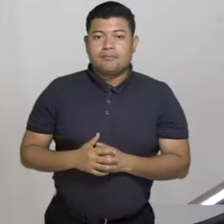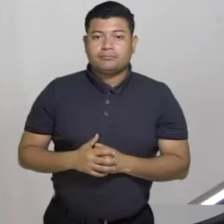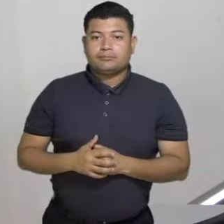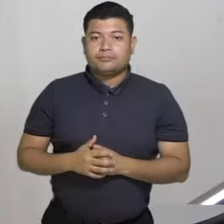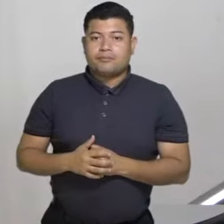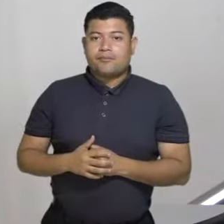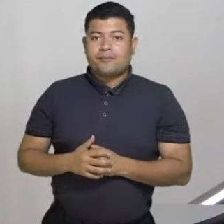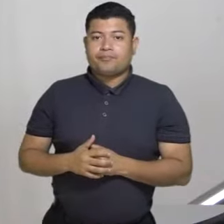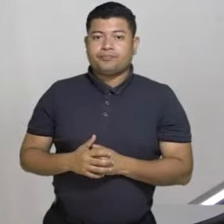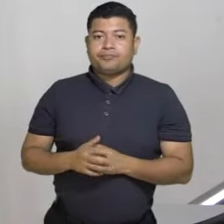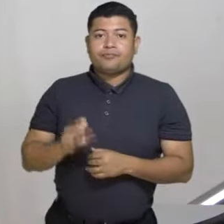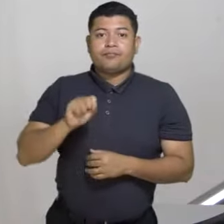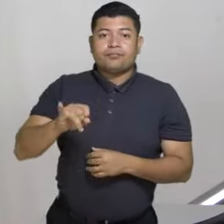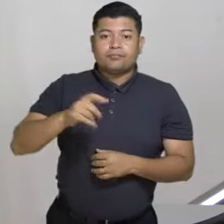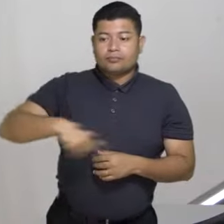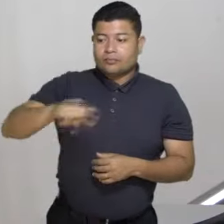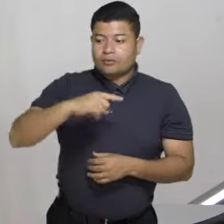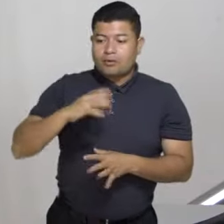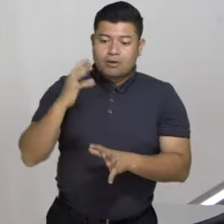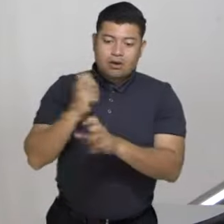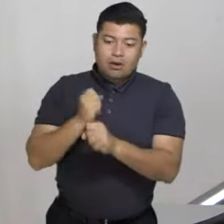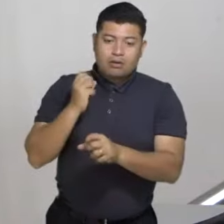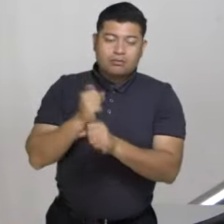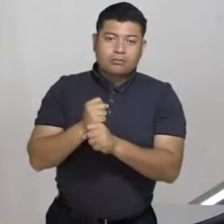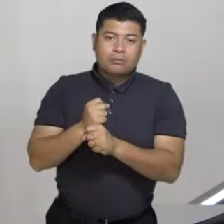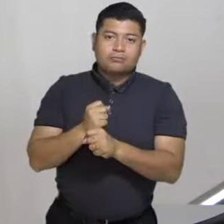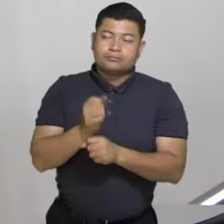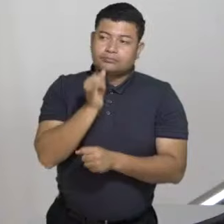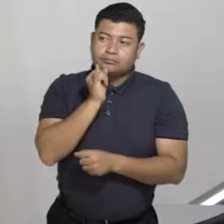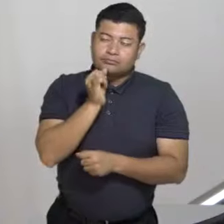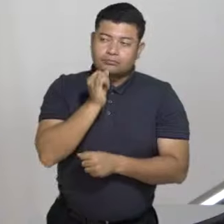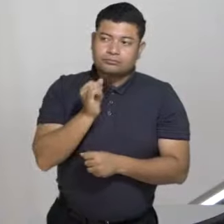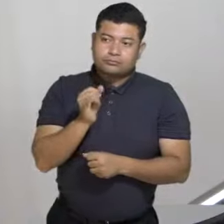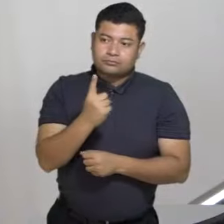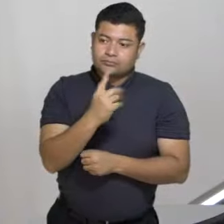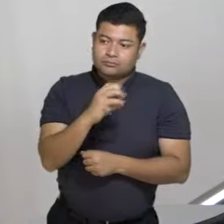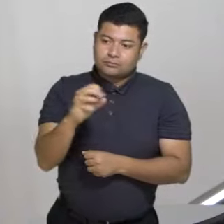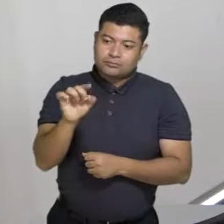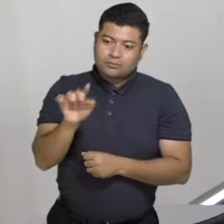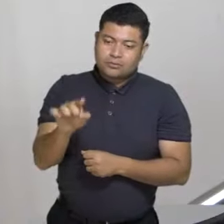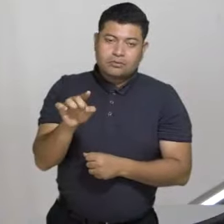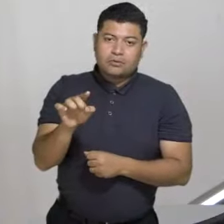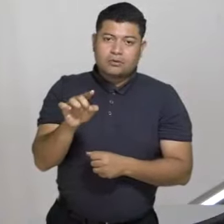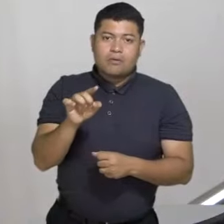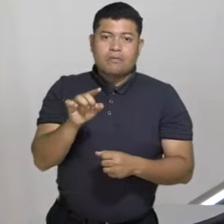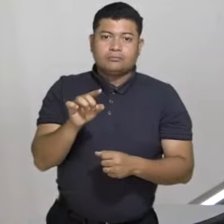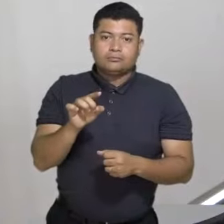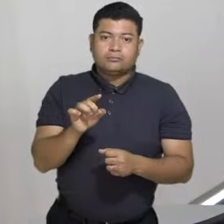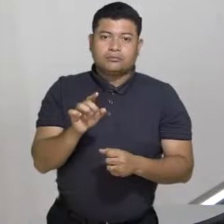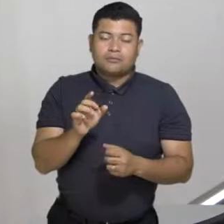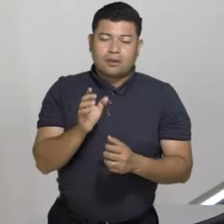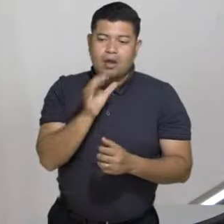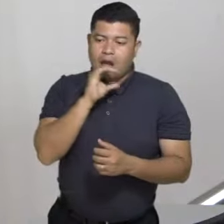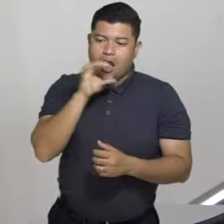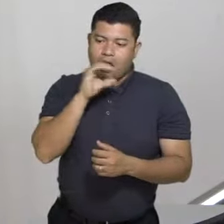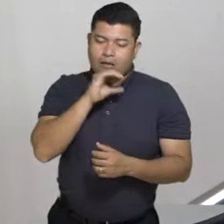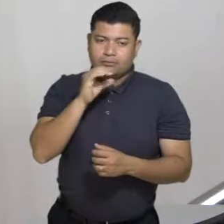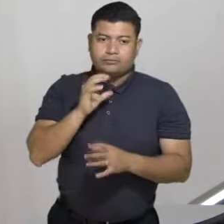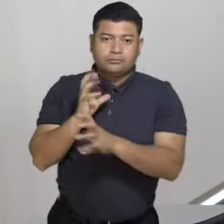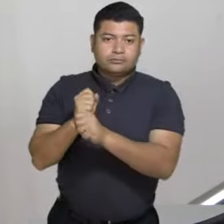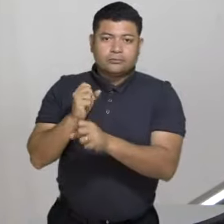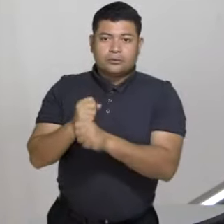E se a gente contar das 100 mil, vamos fazer uma conta de padeiro aqui, 4 pessoas